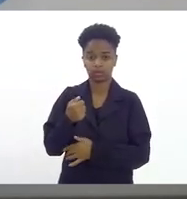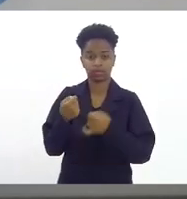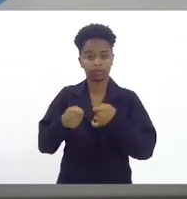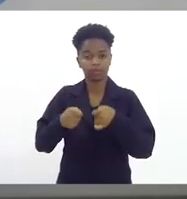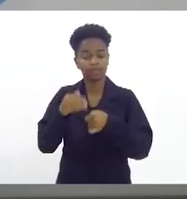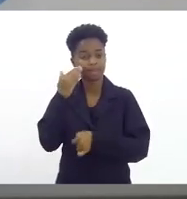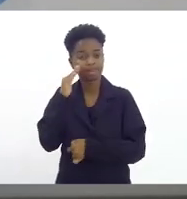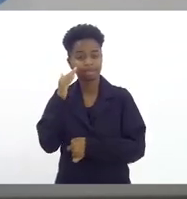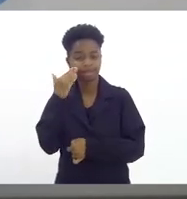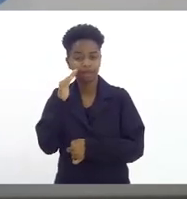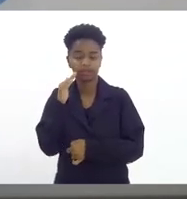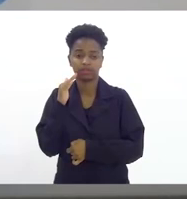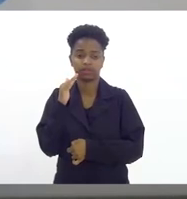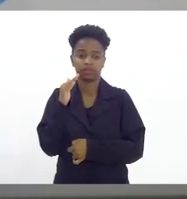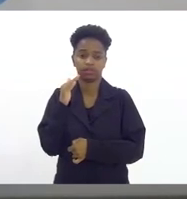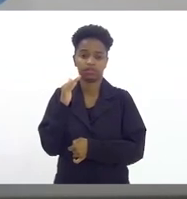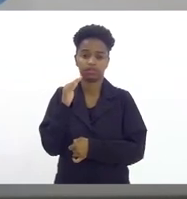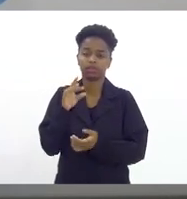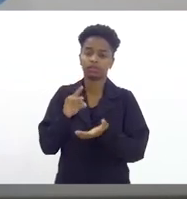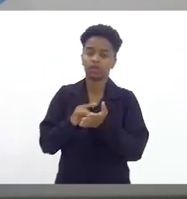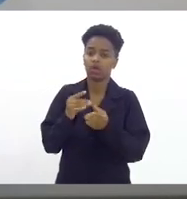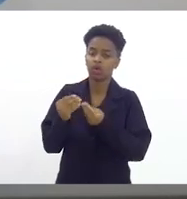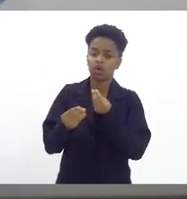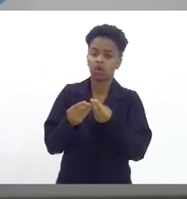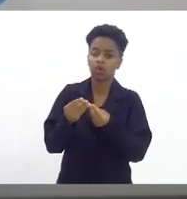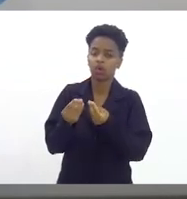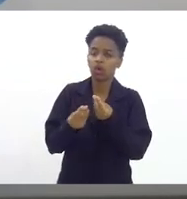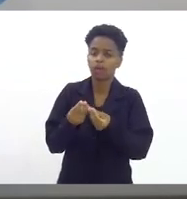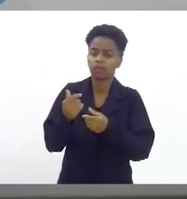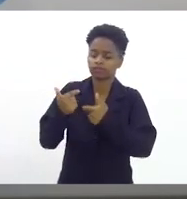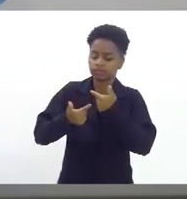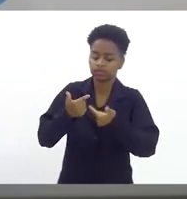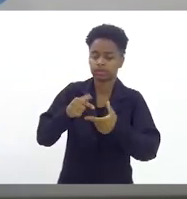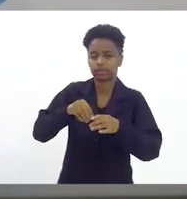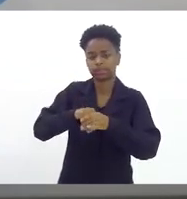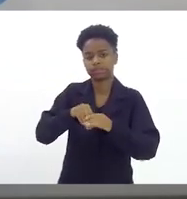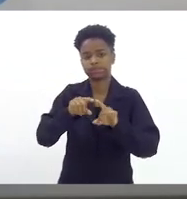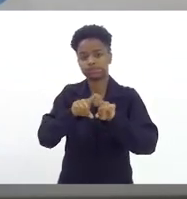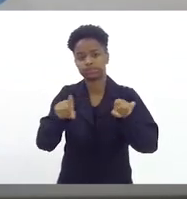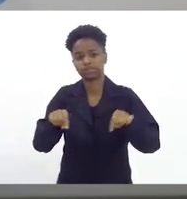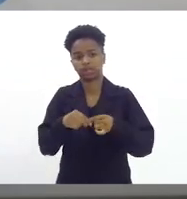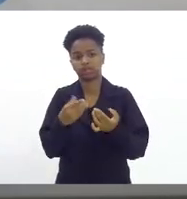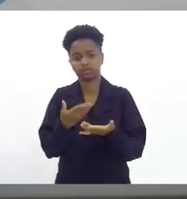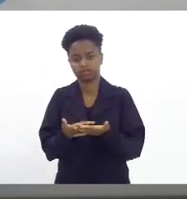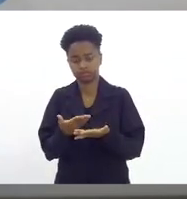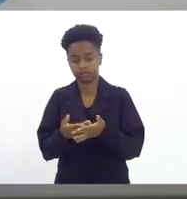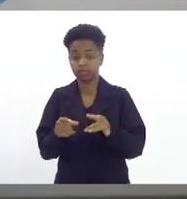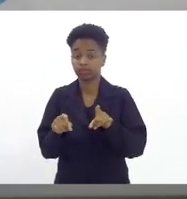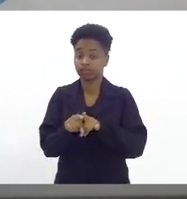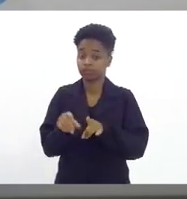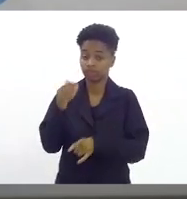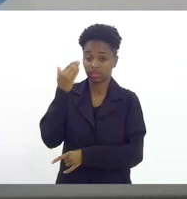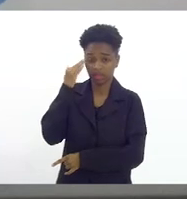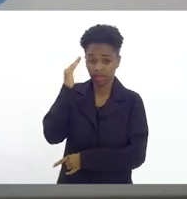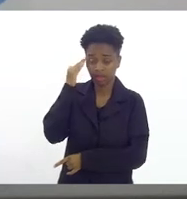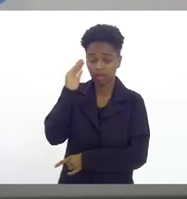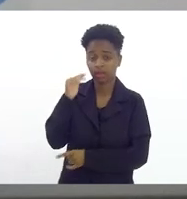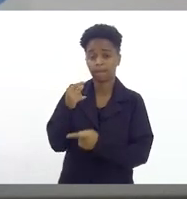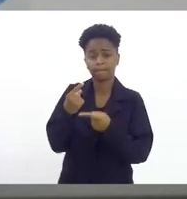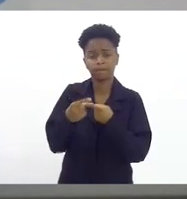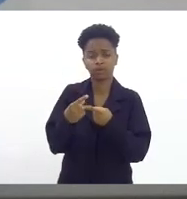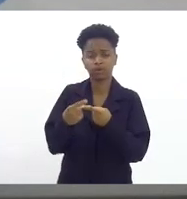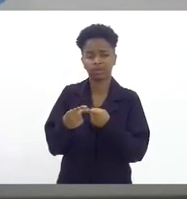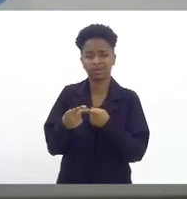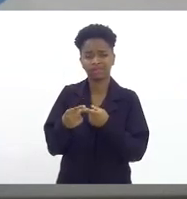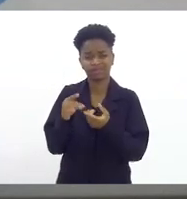é a natureza daquilo que se faz em sala de aula e compreender o porquê que é